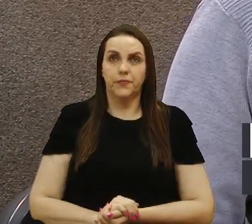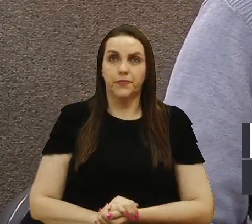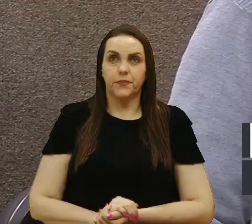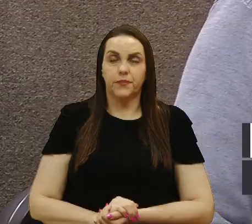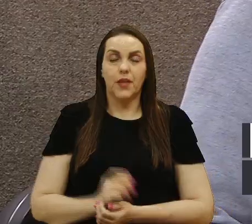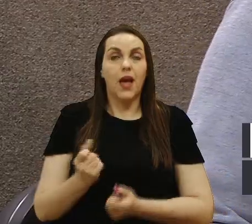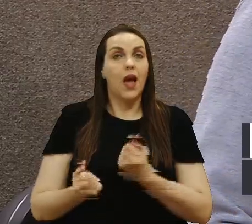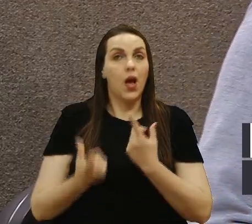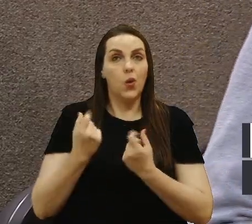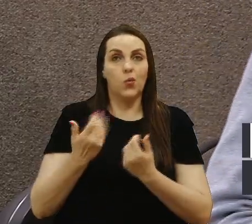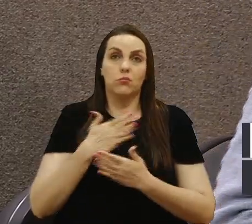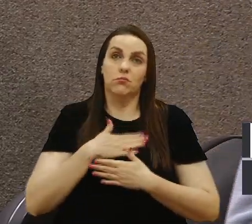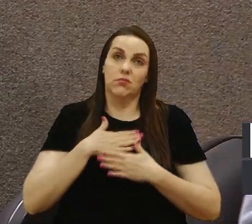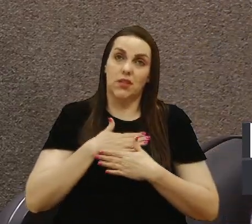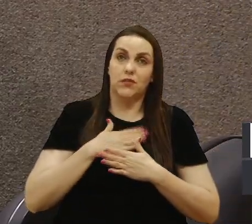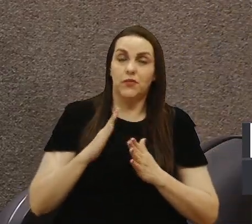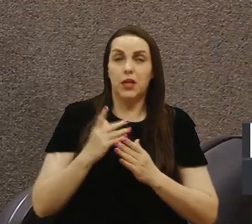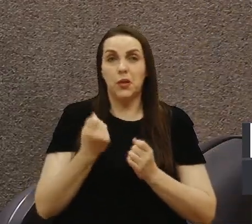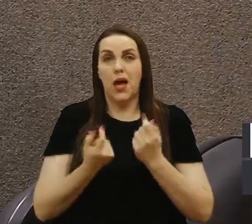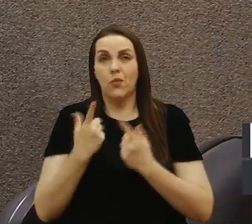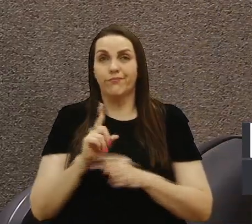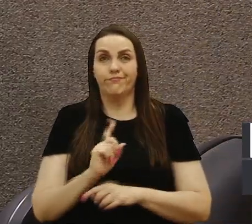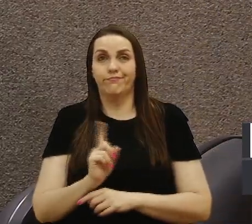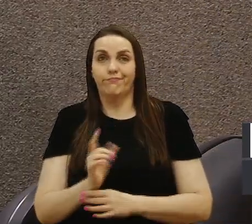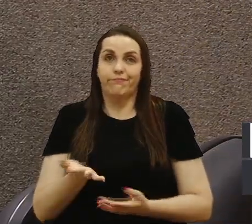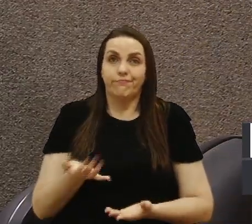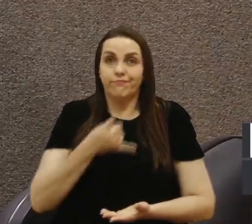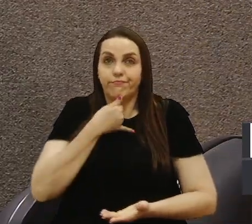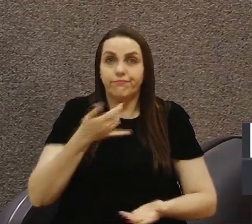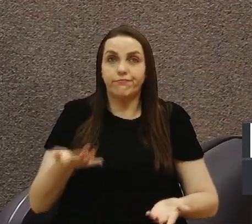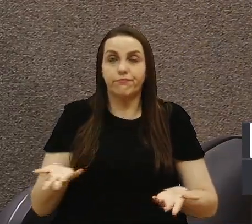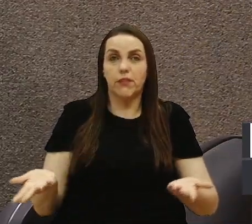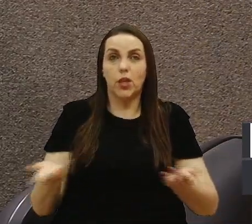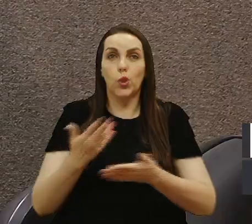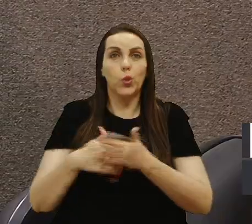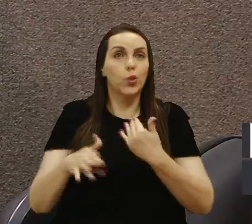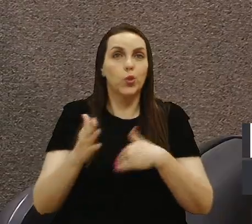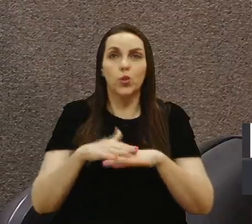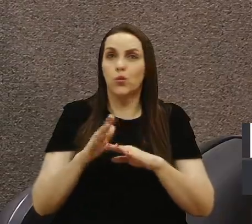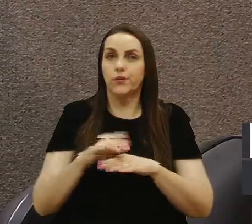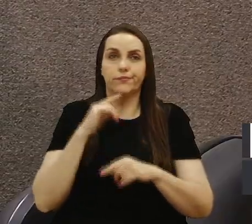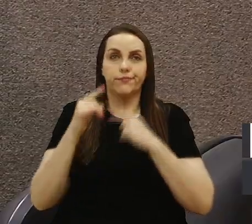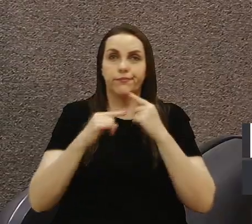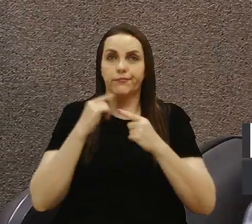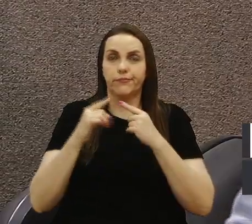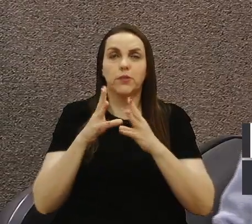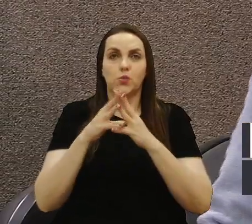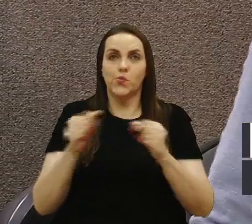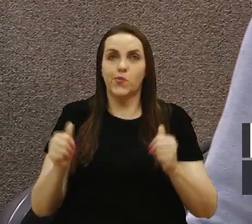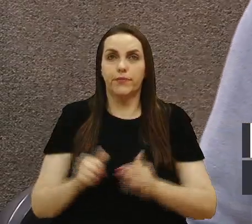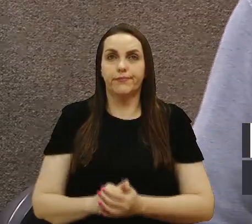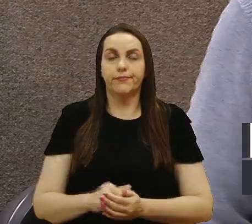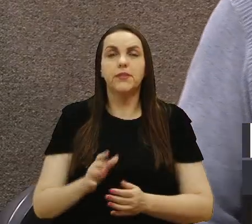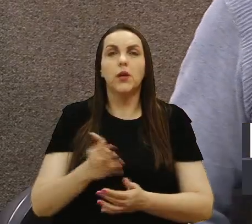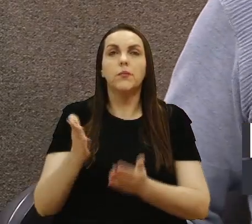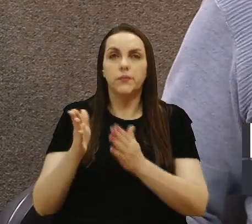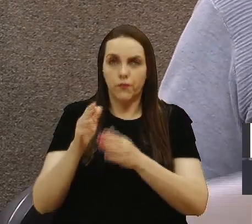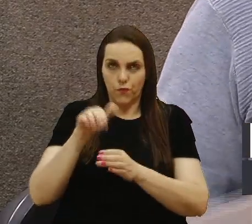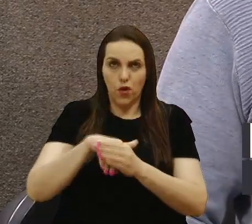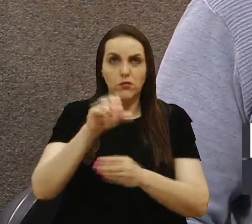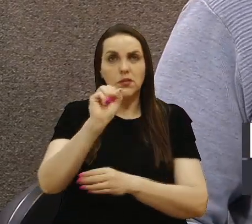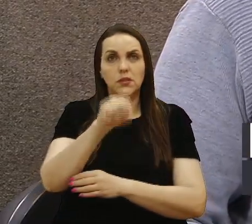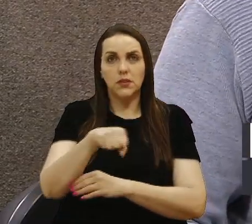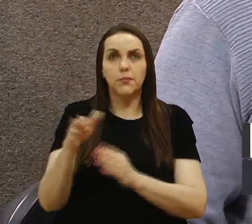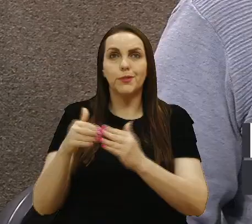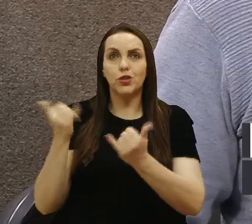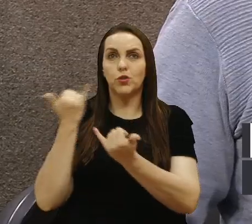Alguns saíram insatisfeitos mesmo assim, mas todas as dúvidas que eles tinham foram sanadas. Então, nós vamos votar sim nesse pedido de informação para